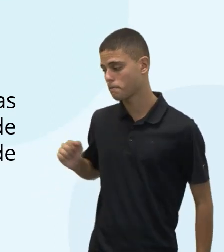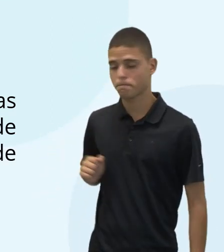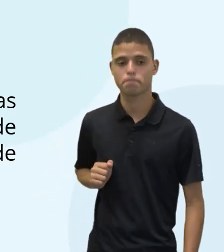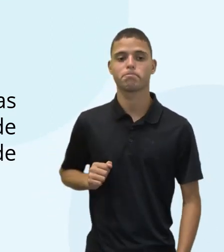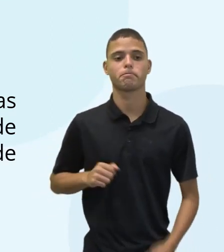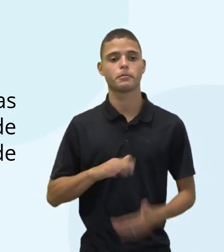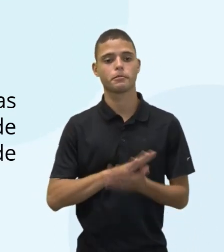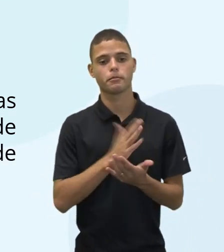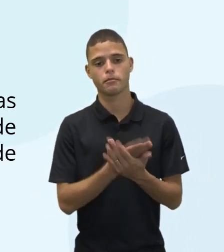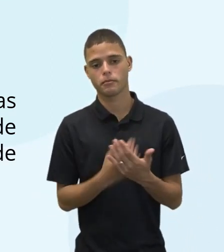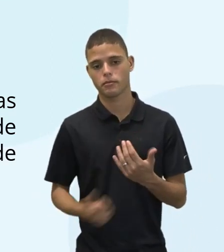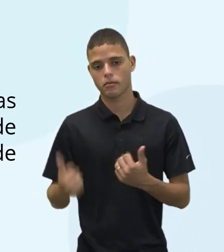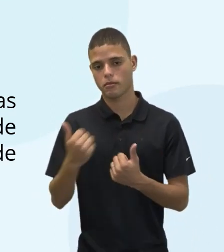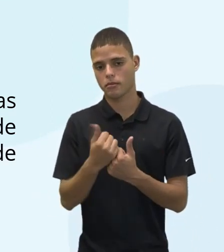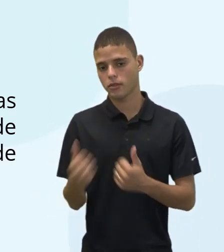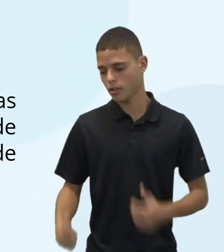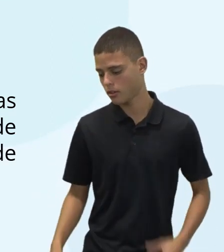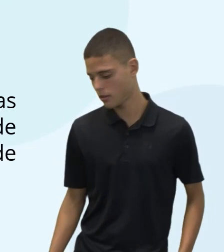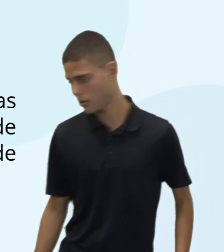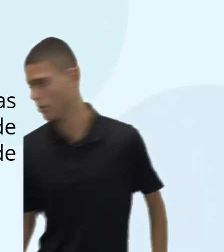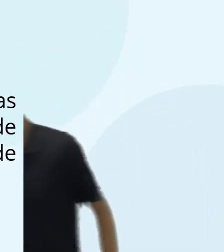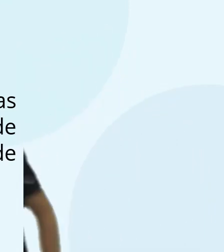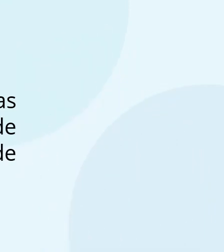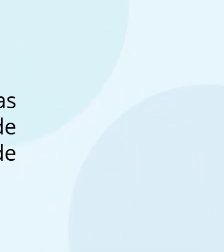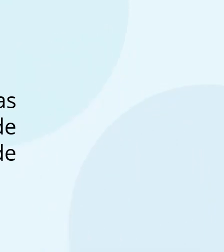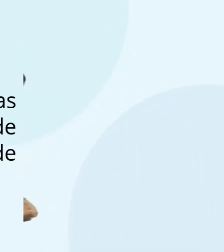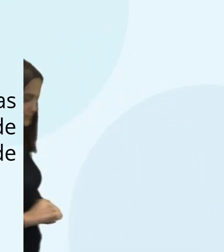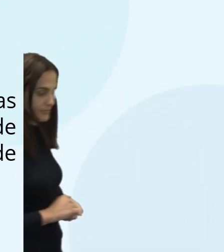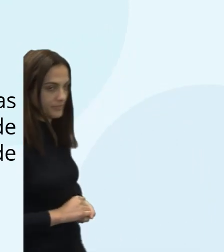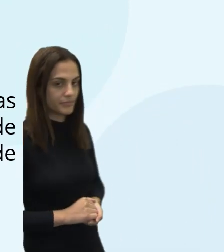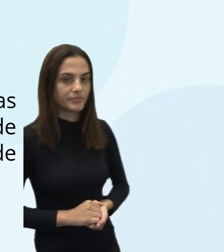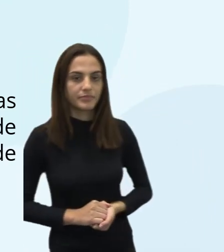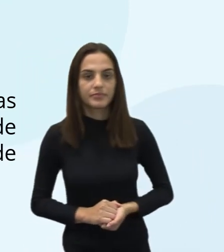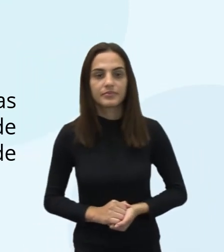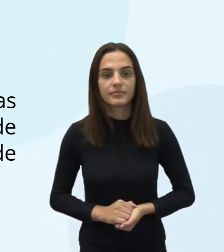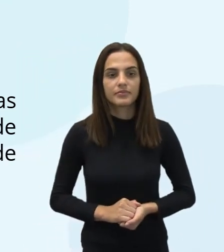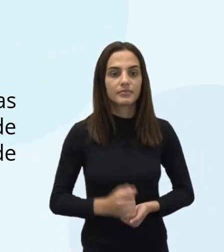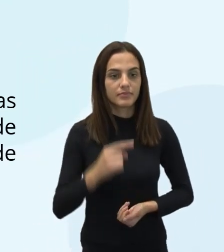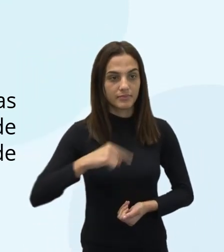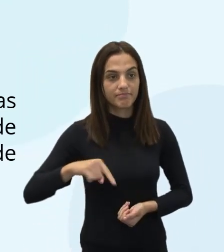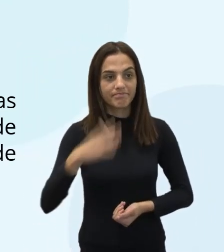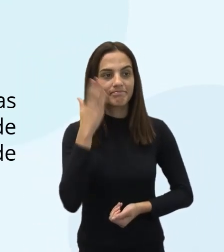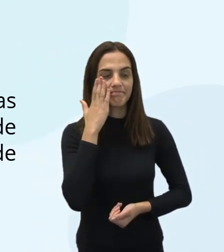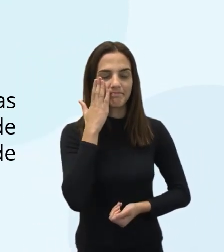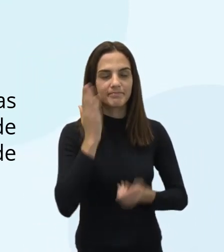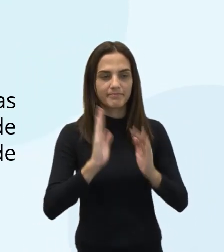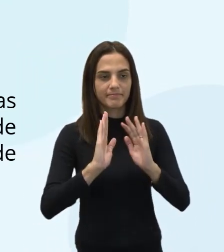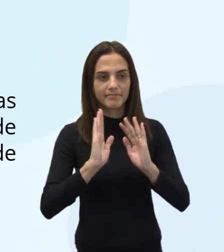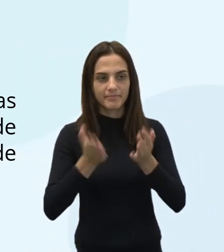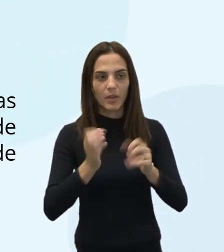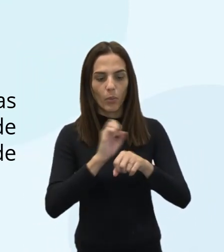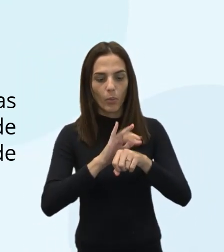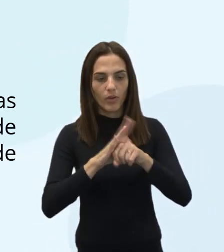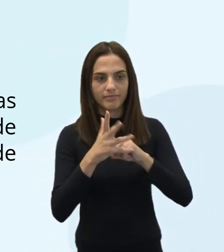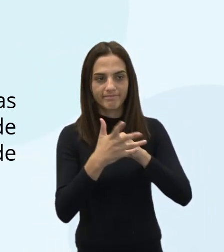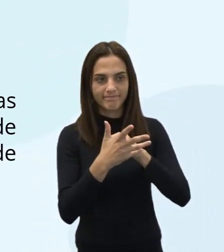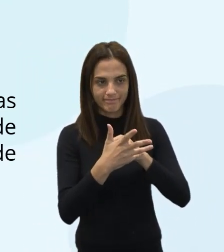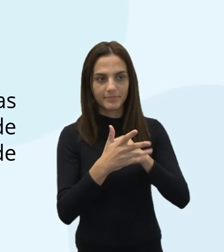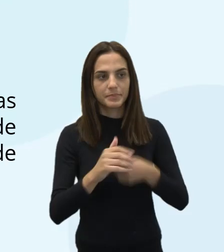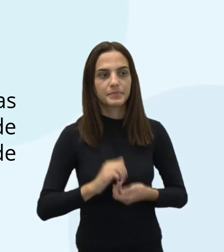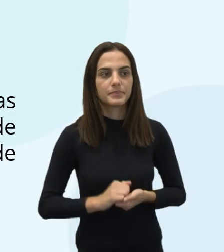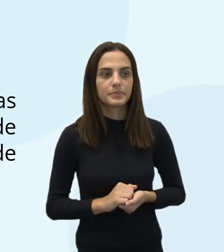função exponencial. A gente sabe de média móvel, essas coisas do Covid-19 por